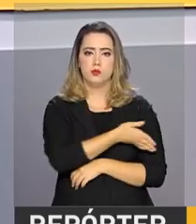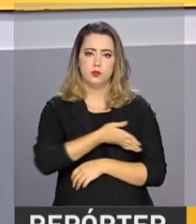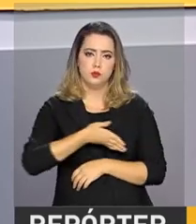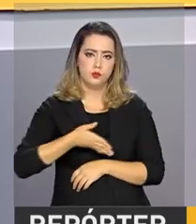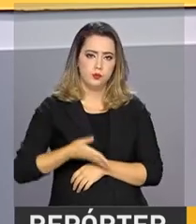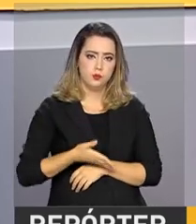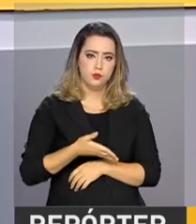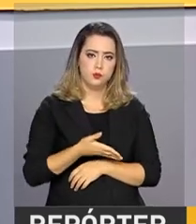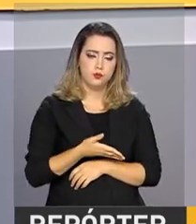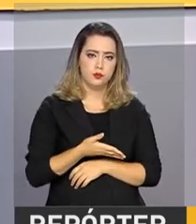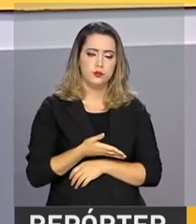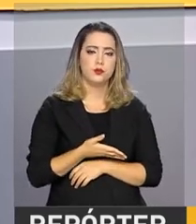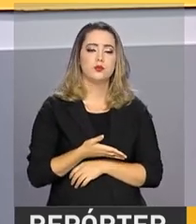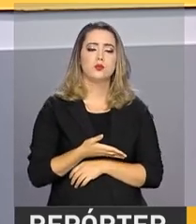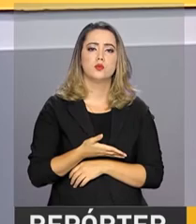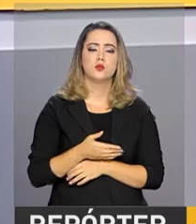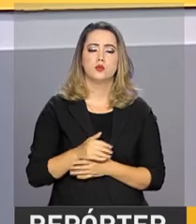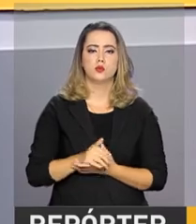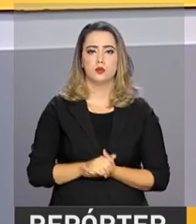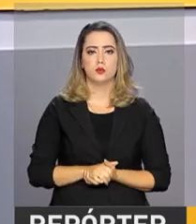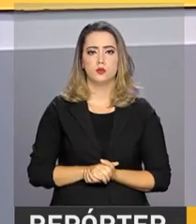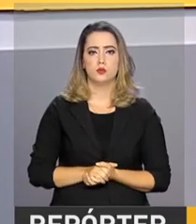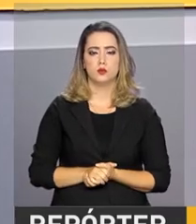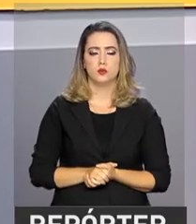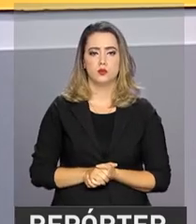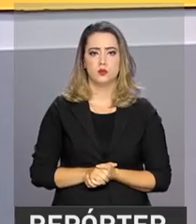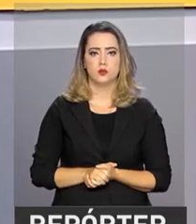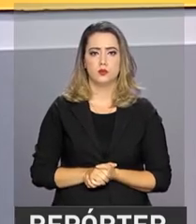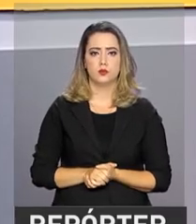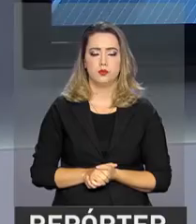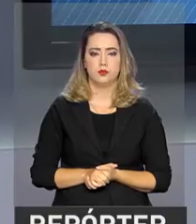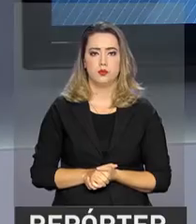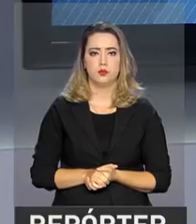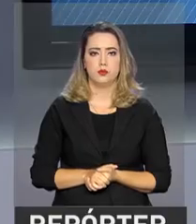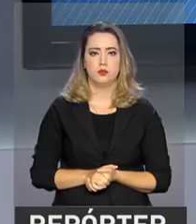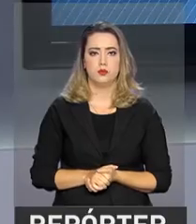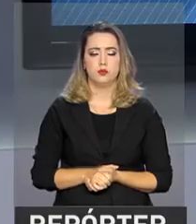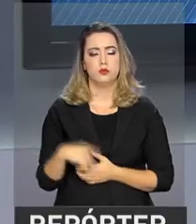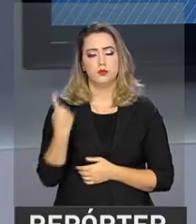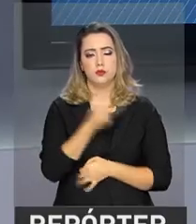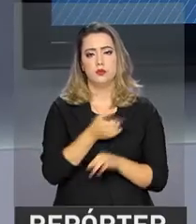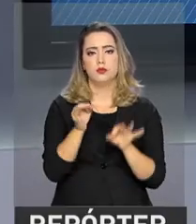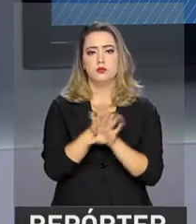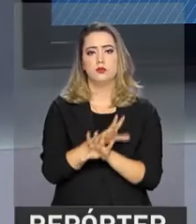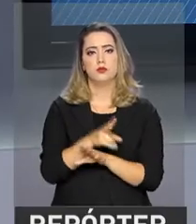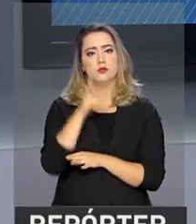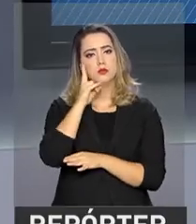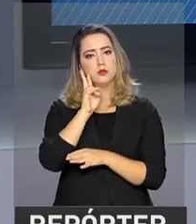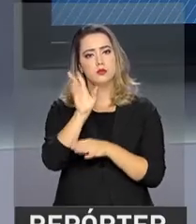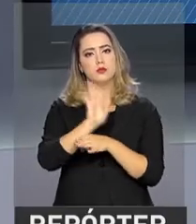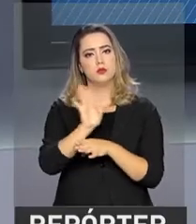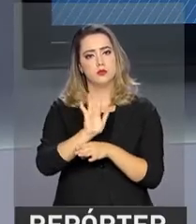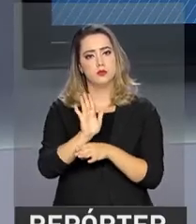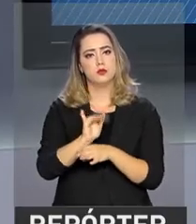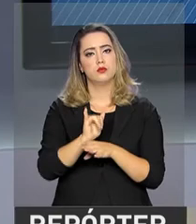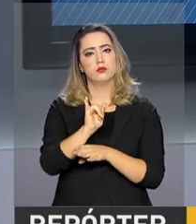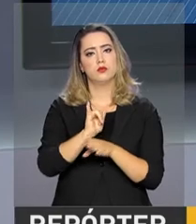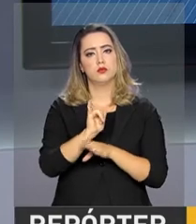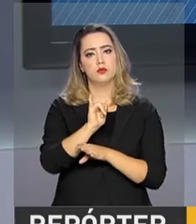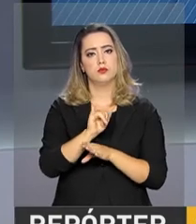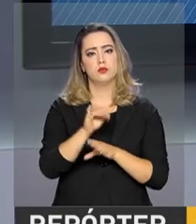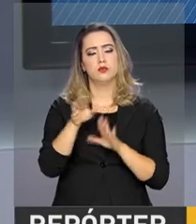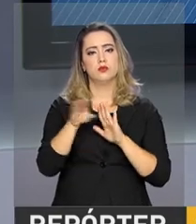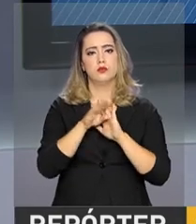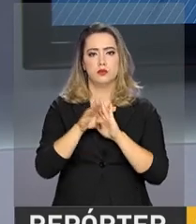a brasileiros do ministério de relações exteriores nós ficamos por aqui você pode rever as reportagens